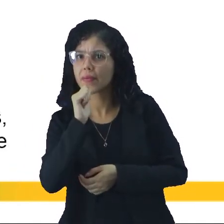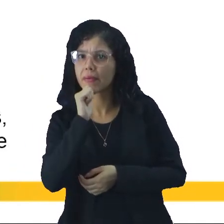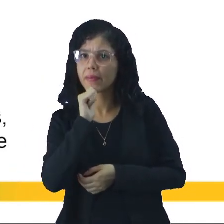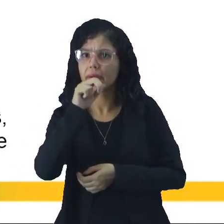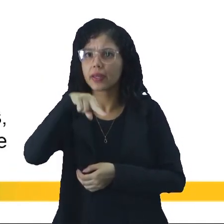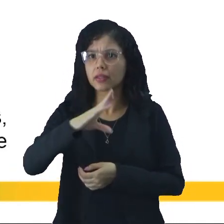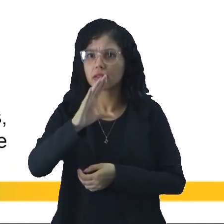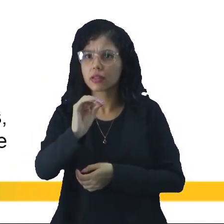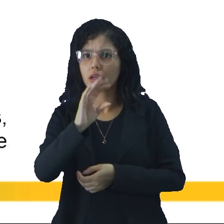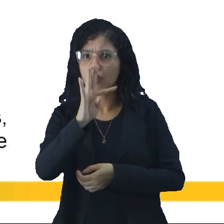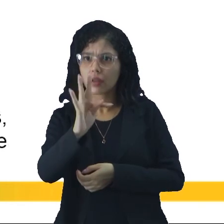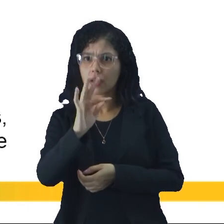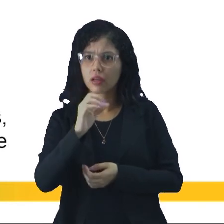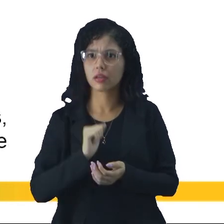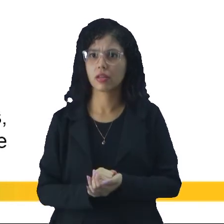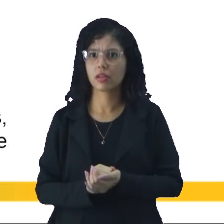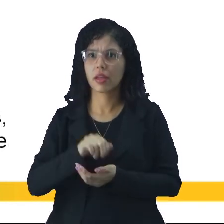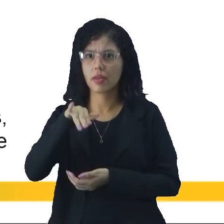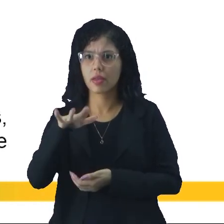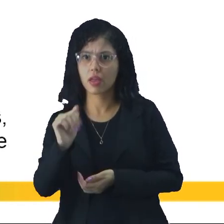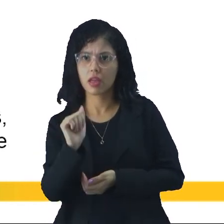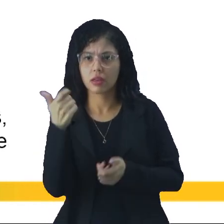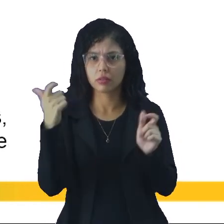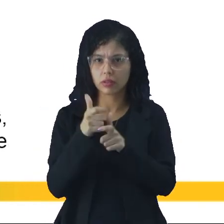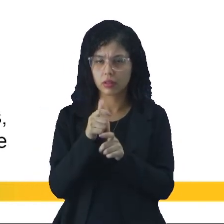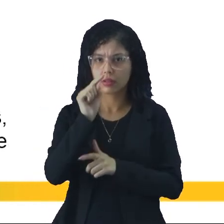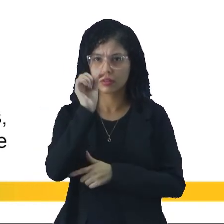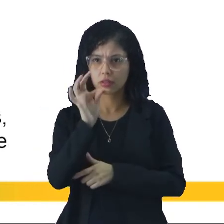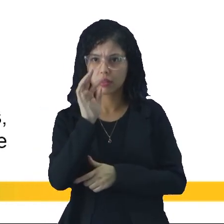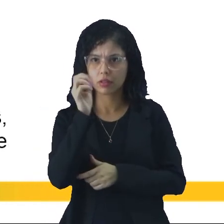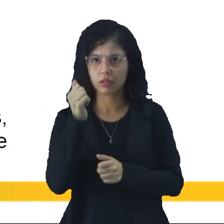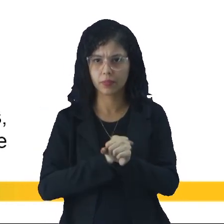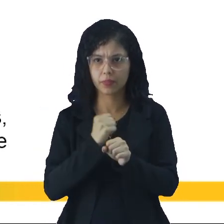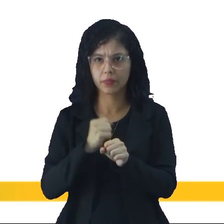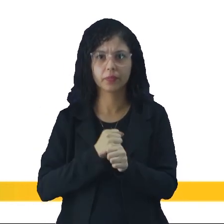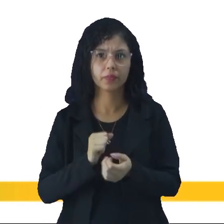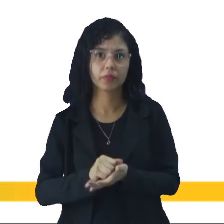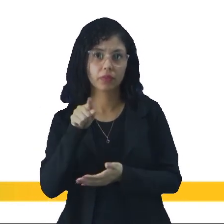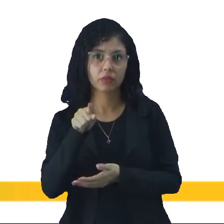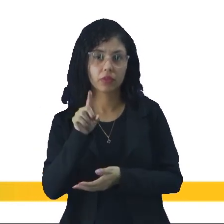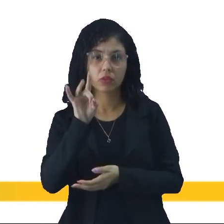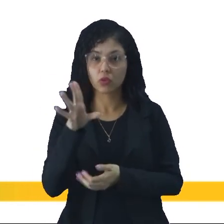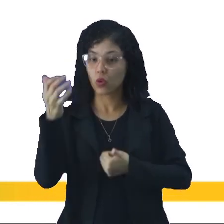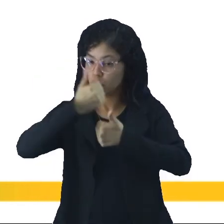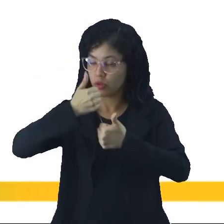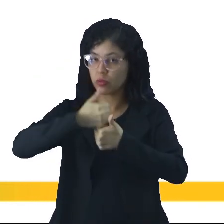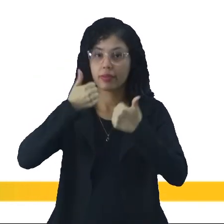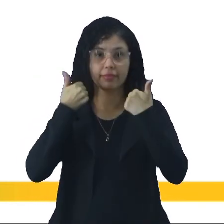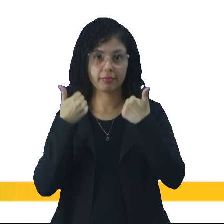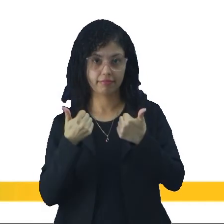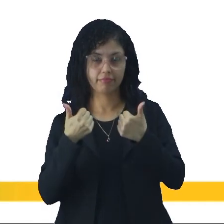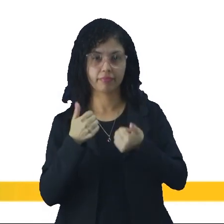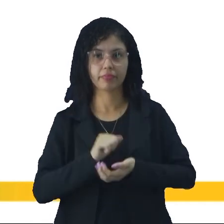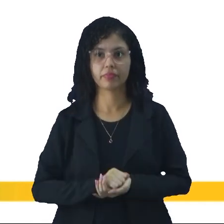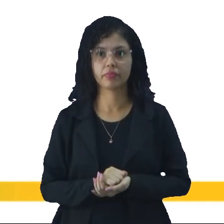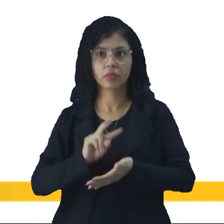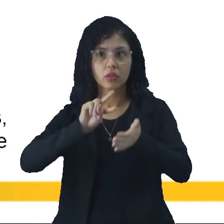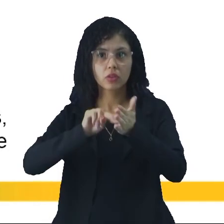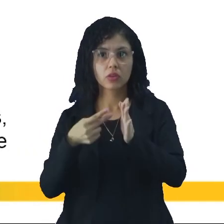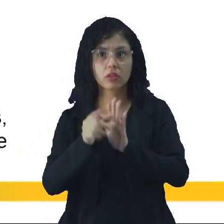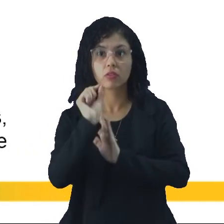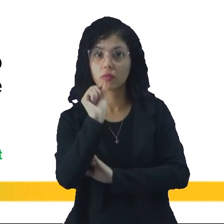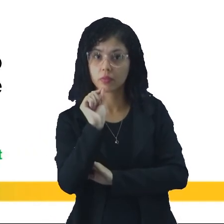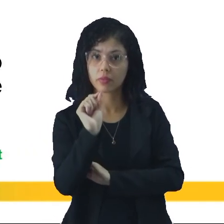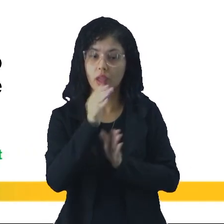o N de 0, o T é o meia vida e o Tzinho, que é o tempo em anos. Aqui foi só feita a substituição. O